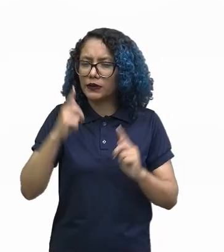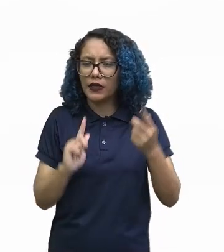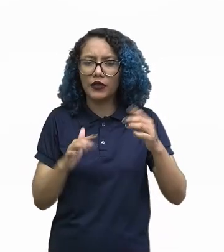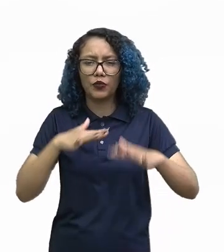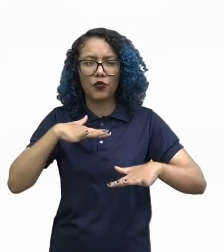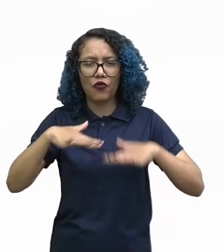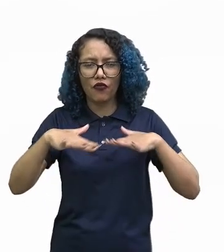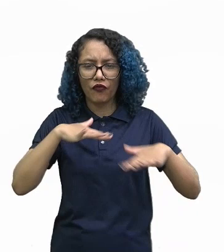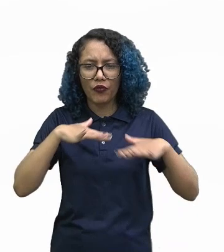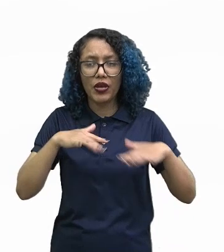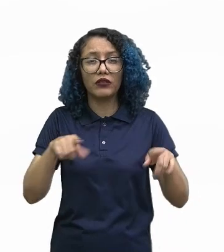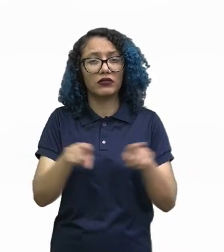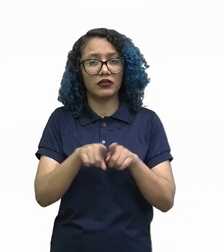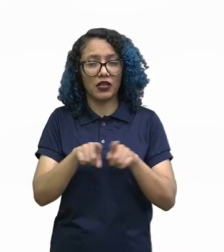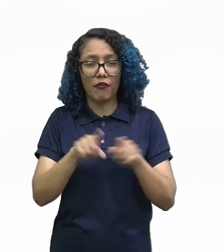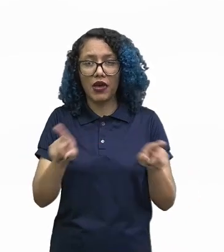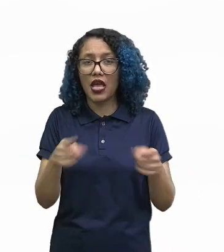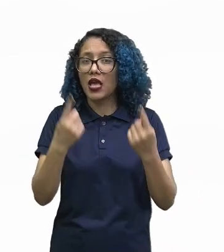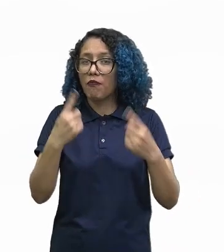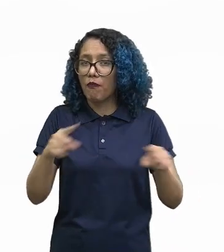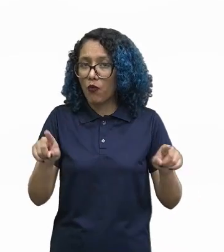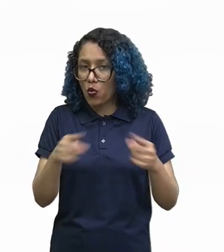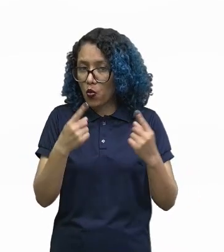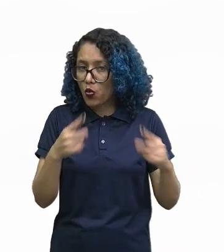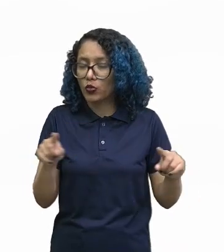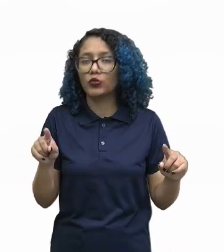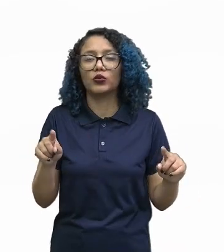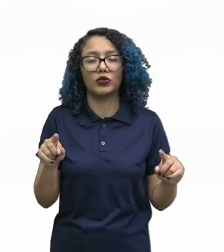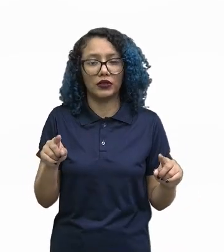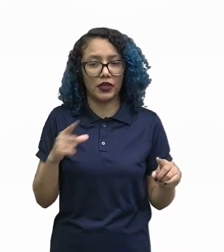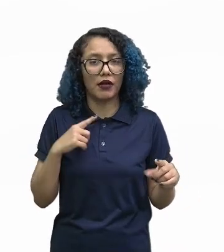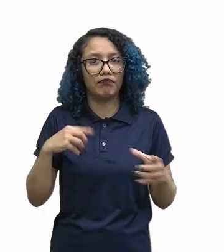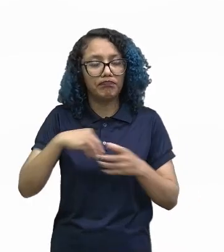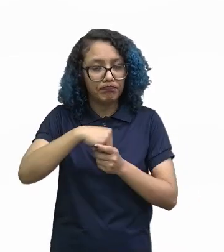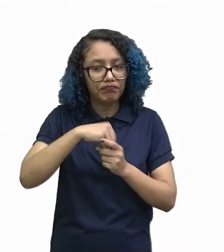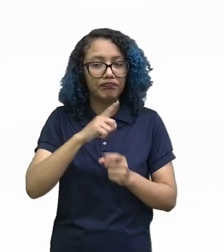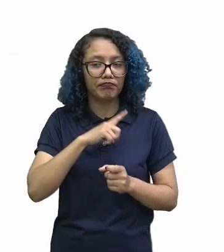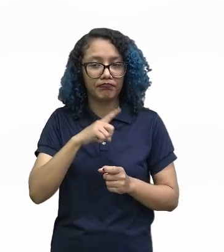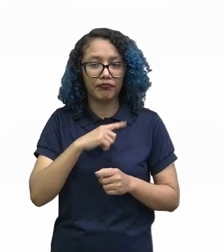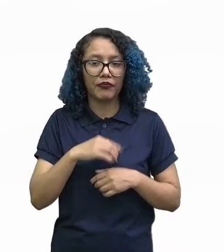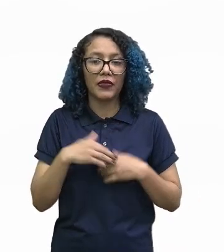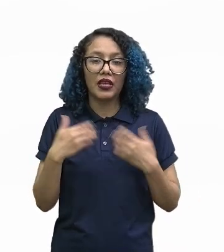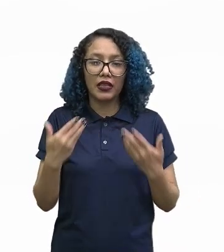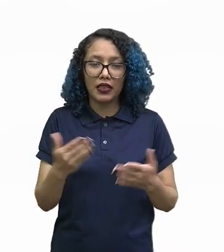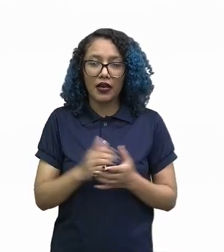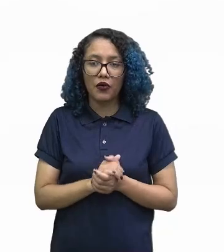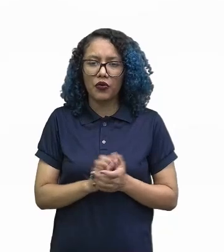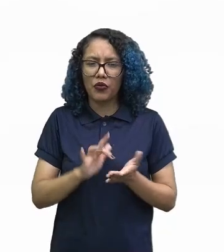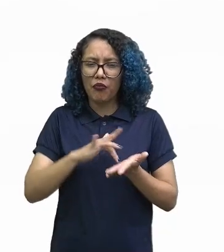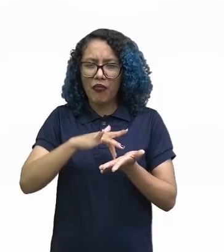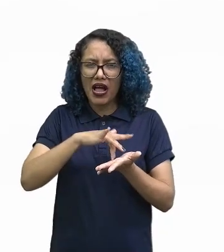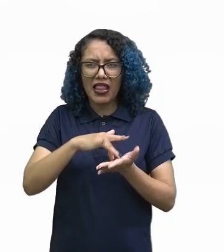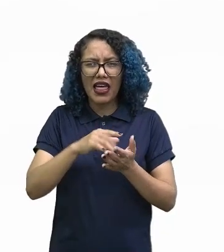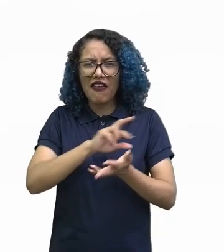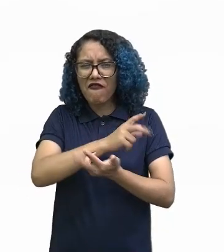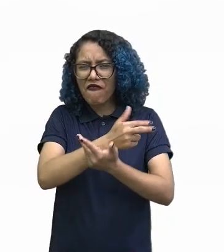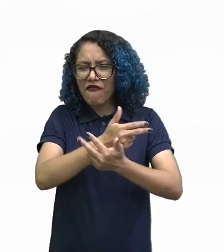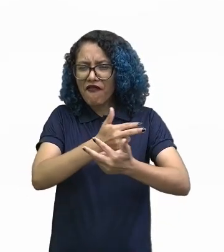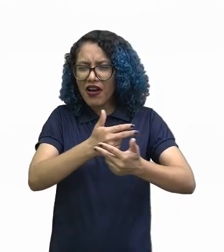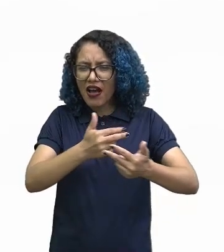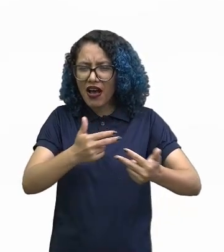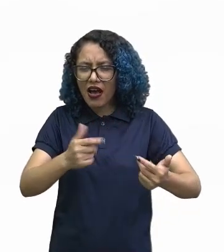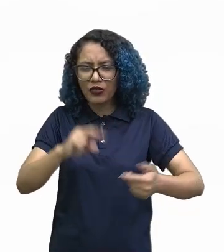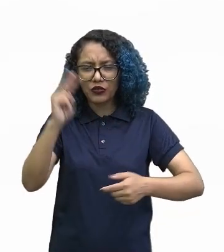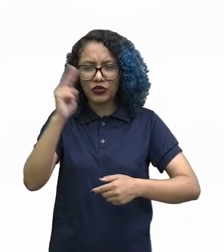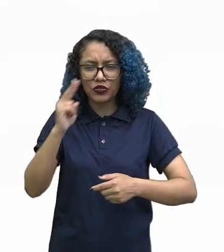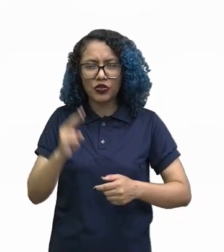movimentos e embalada por uma trilha sonora. Desde então, há balé de todos os gostos, com histórias que podem